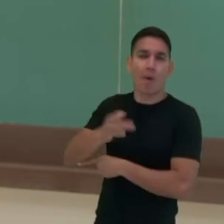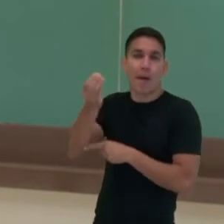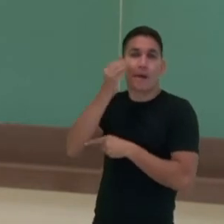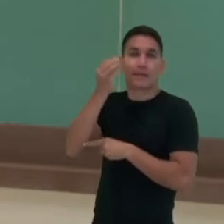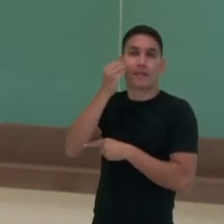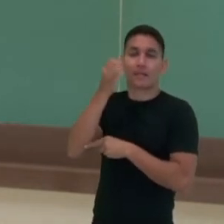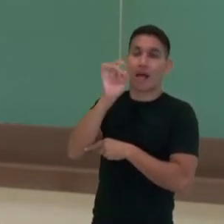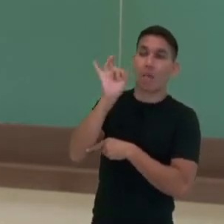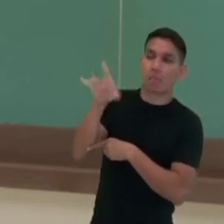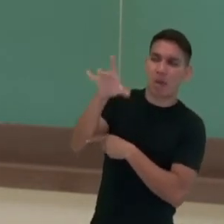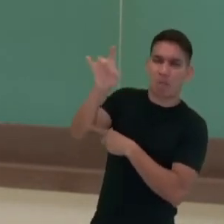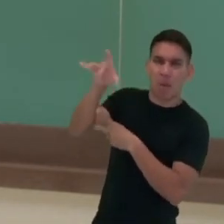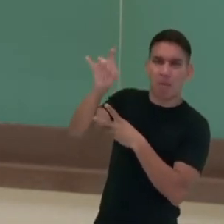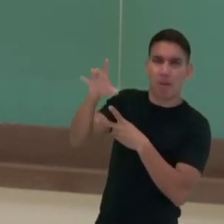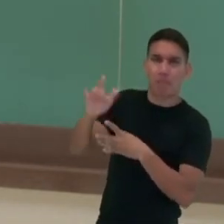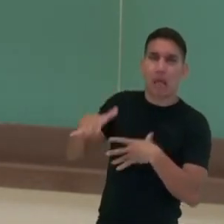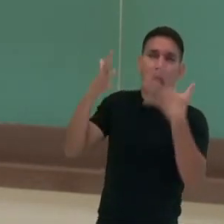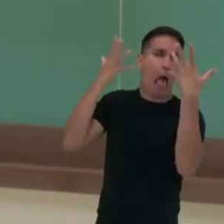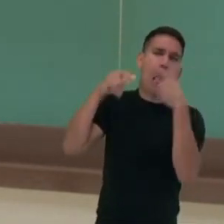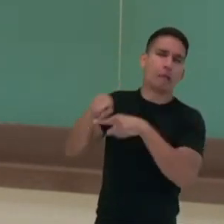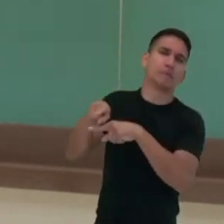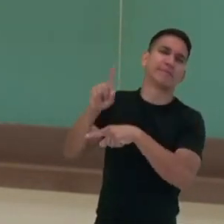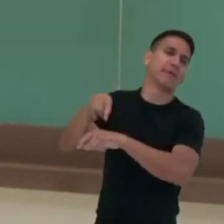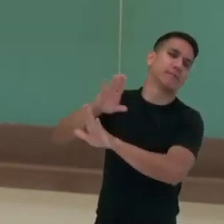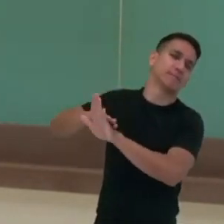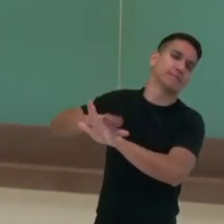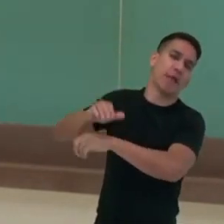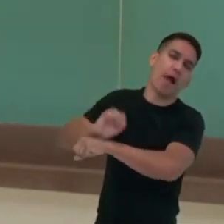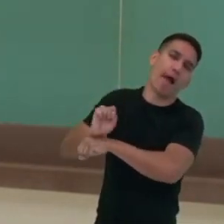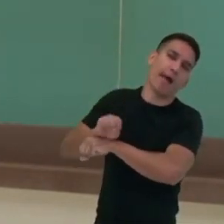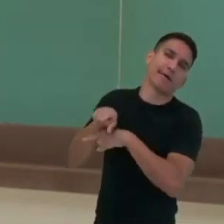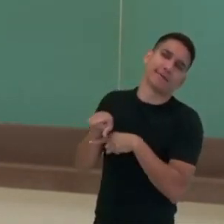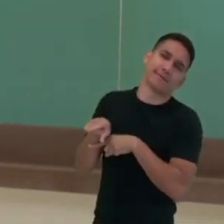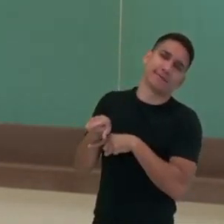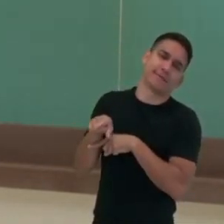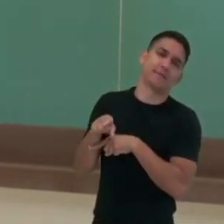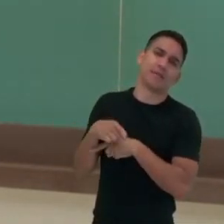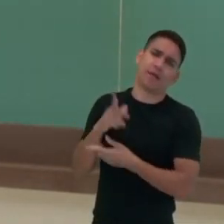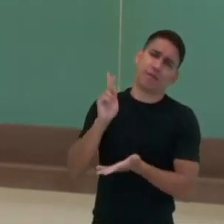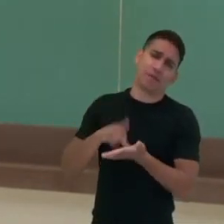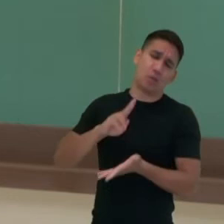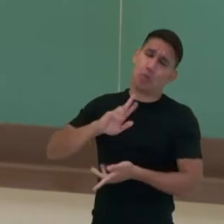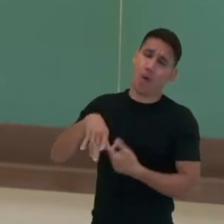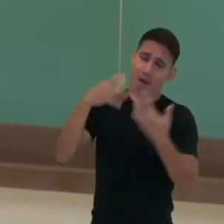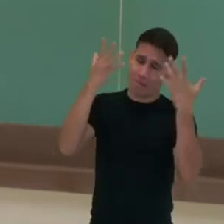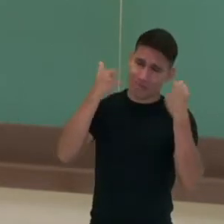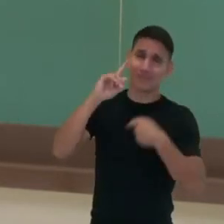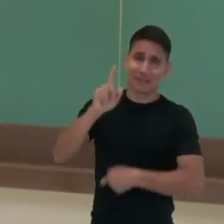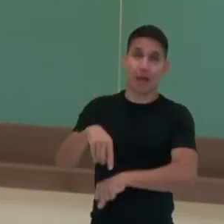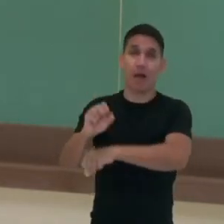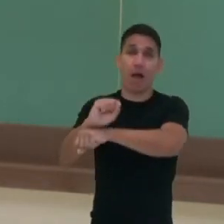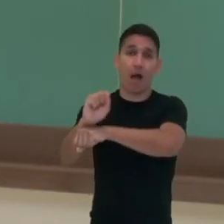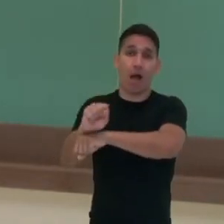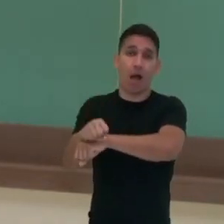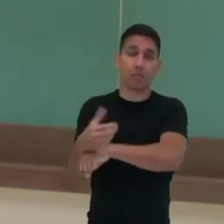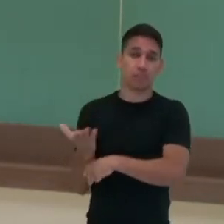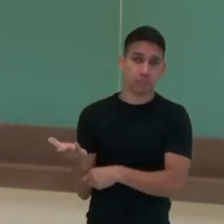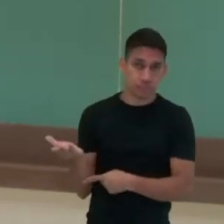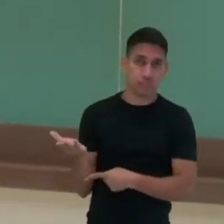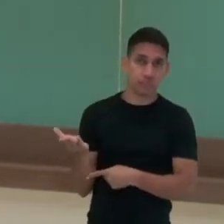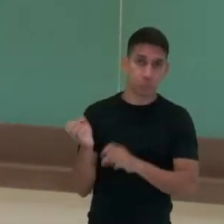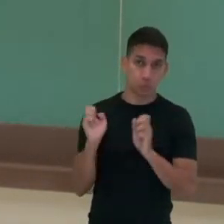tentar bater ali naquele bicho todo estranho que eles achavam que era, mas na verdade não era, né? Era apenas um